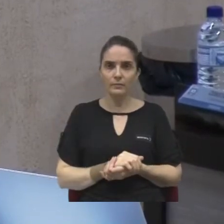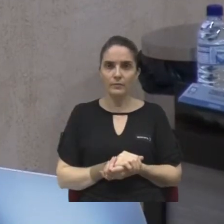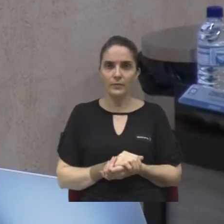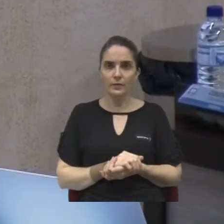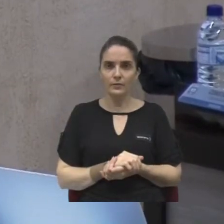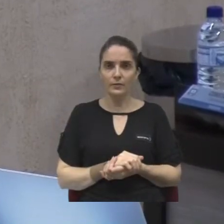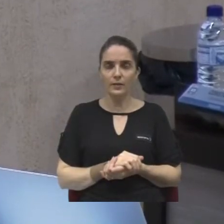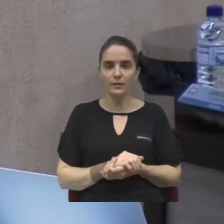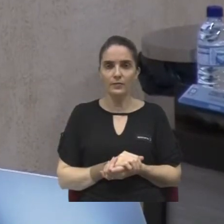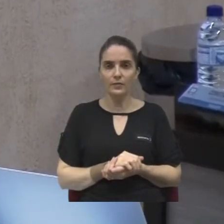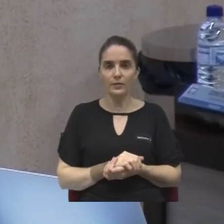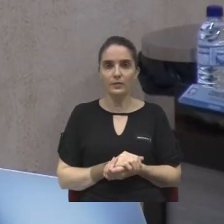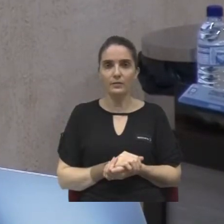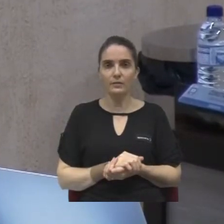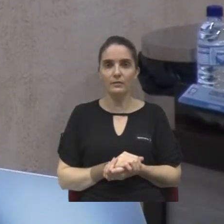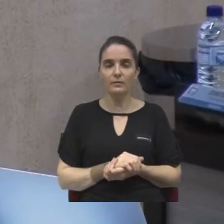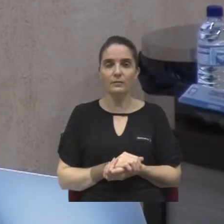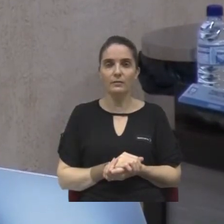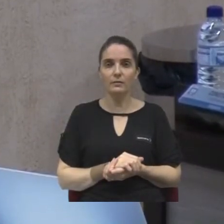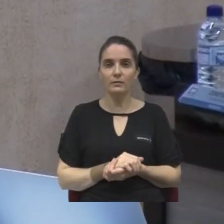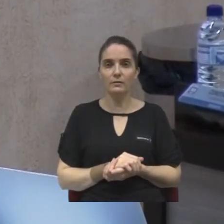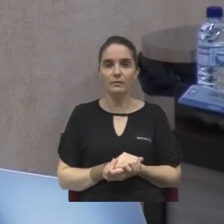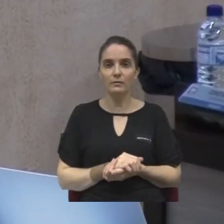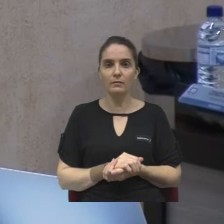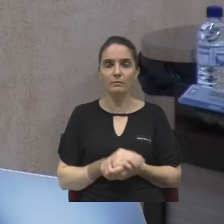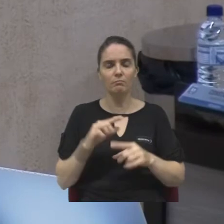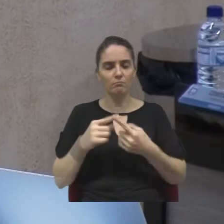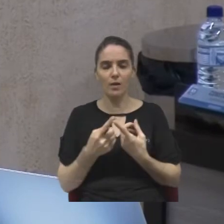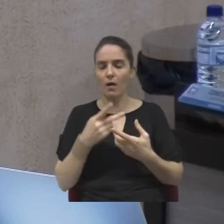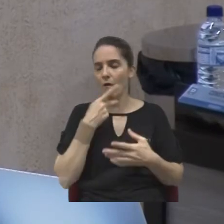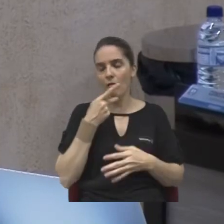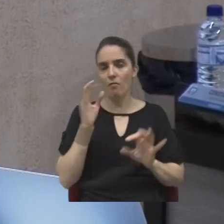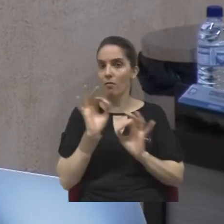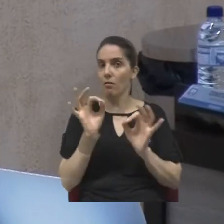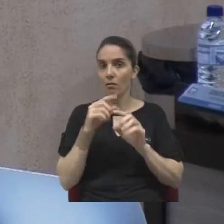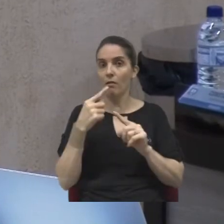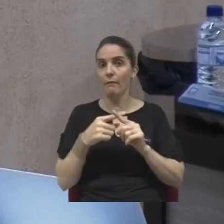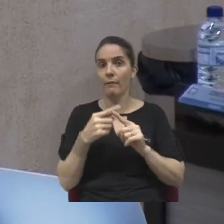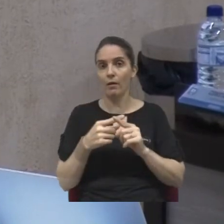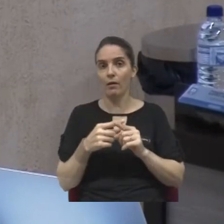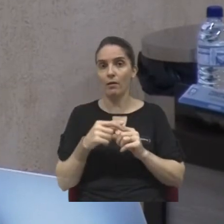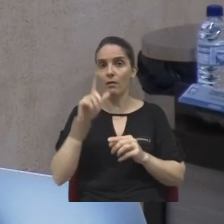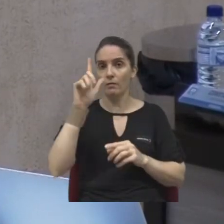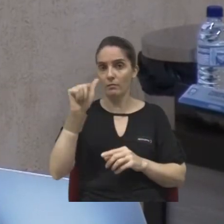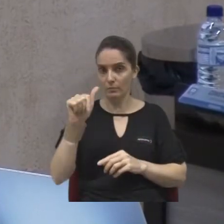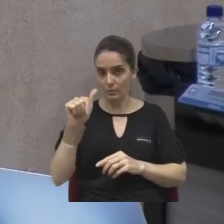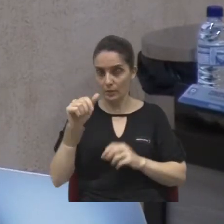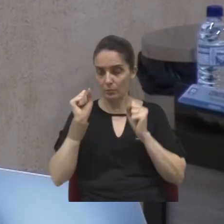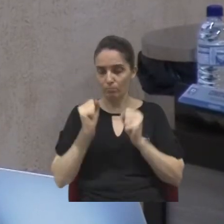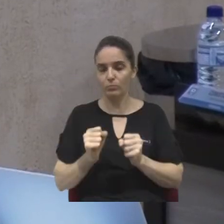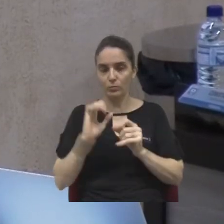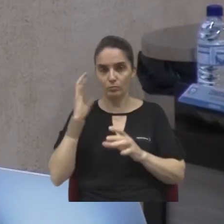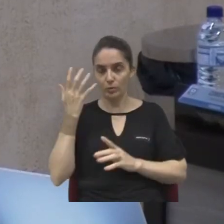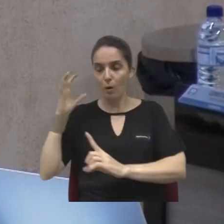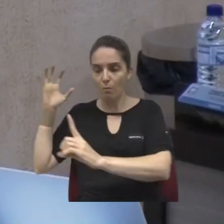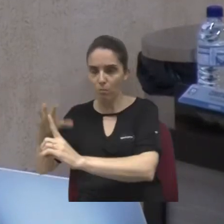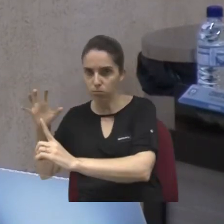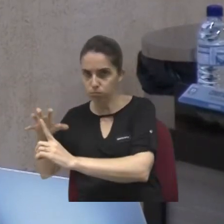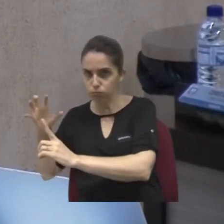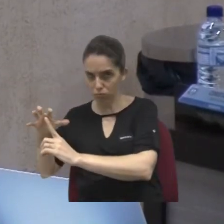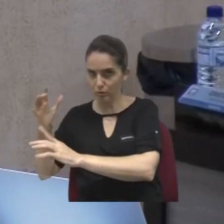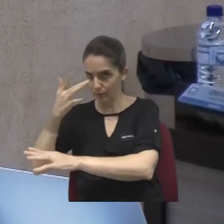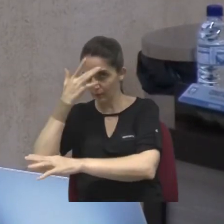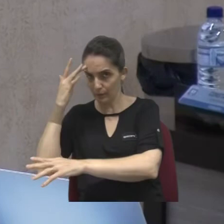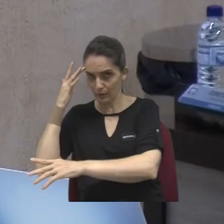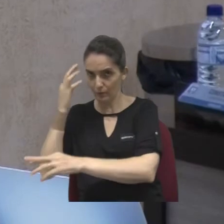preservar o rapaz por conta das questões de perseguição que eventualmente podem acontecer, tá? Mas,